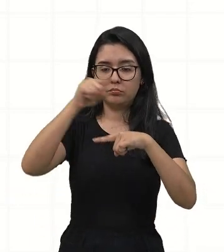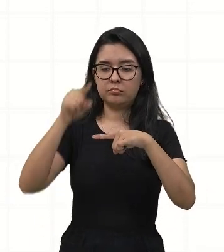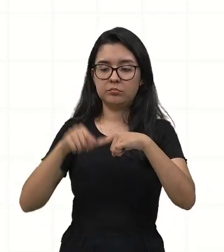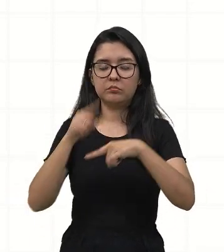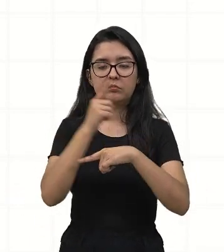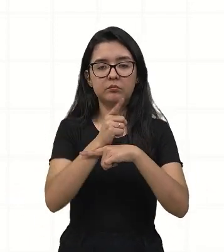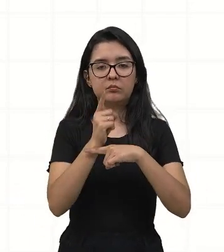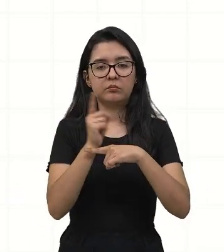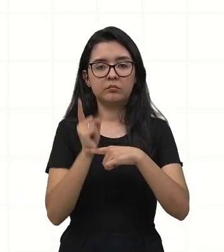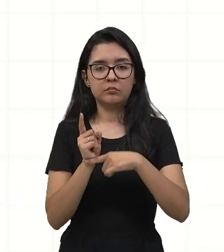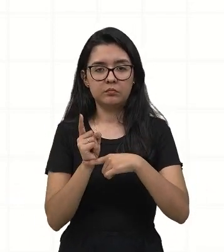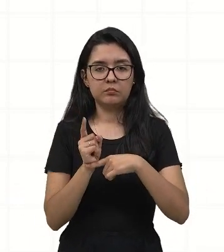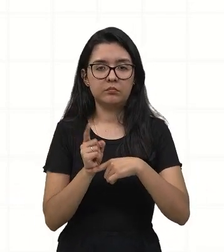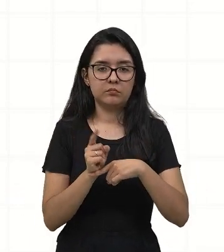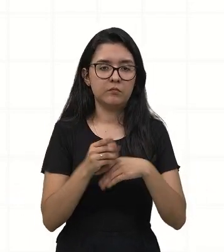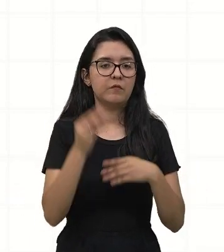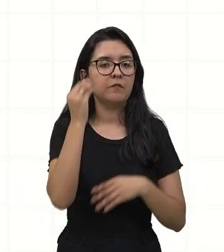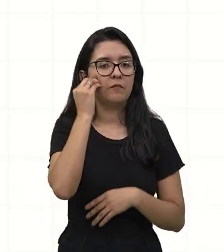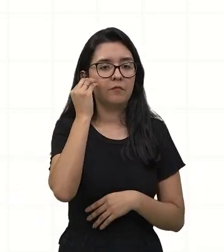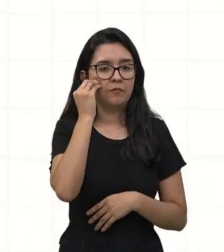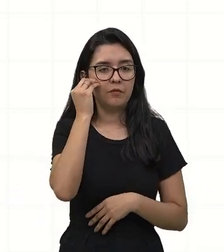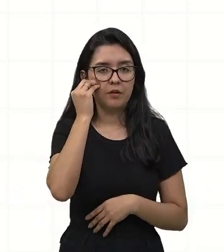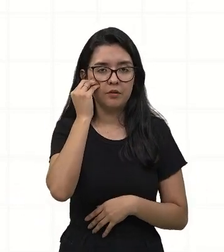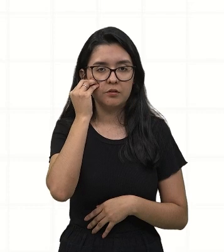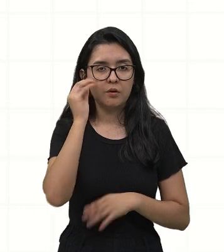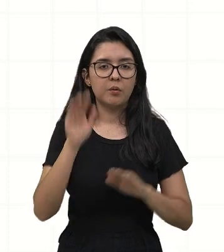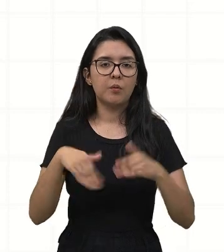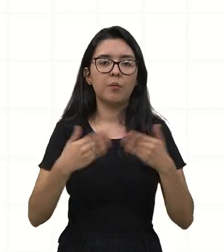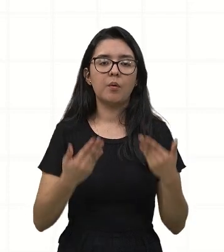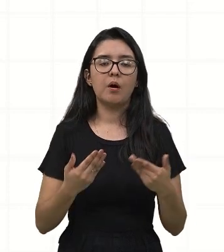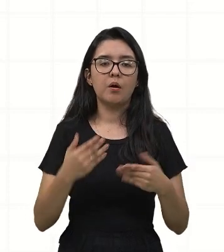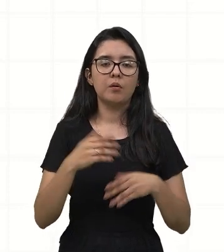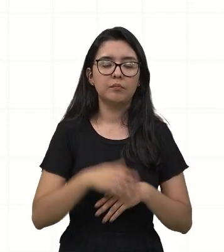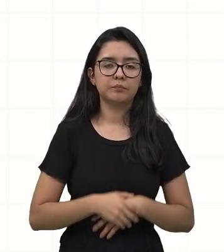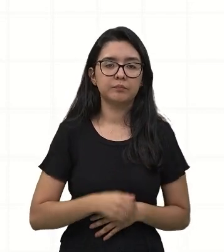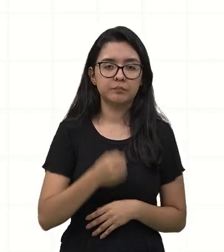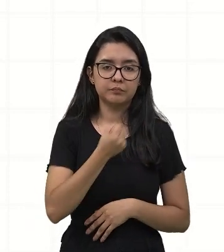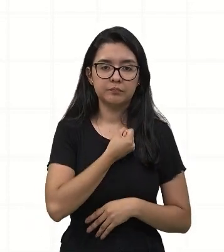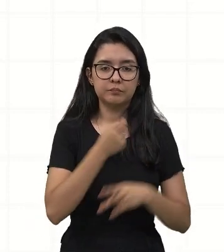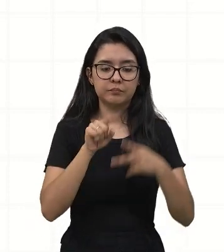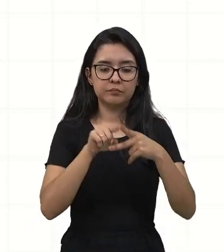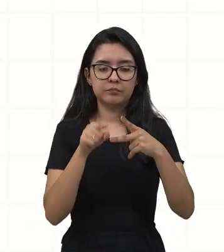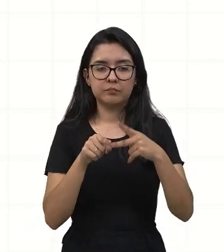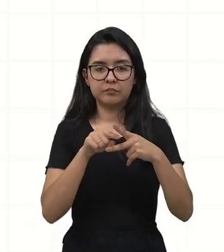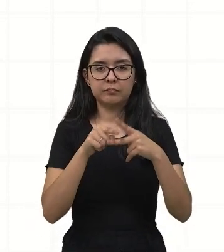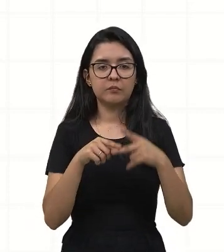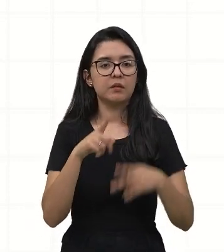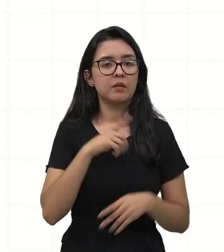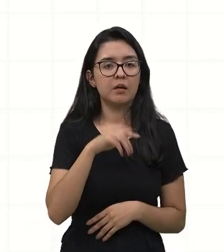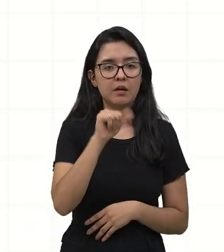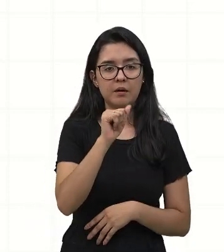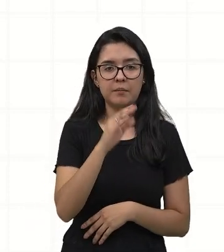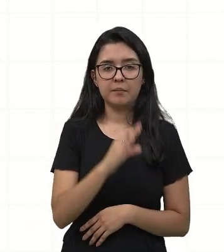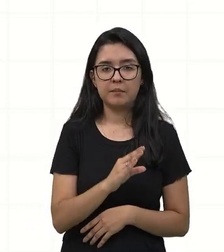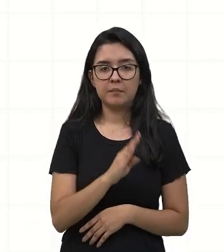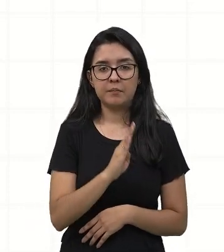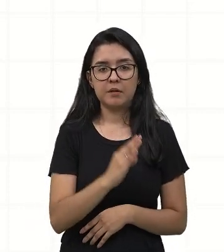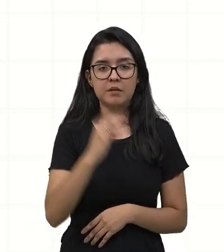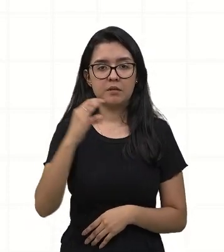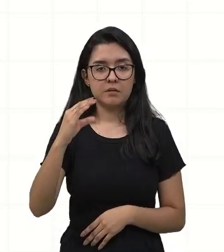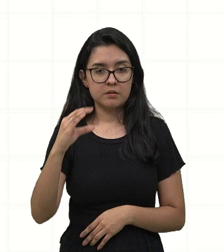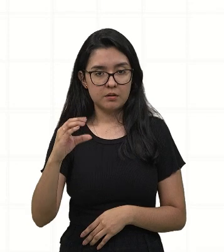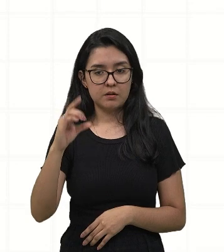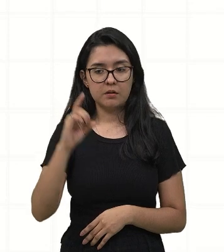obtenha a medida da abertura dos ângulos a seguir. Pessoal, temos aqui a letra A, B, C, D, temos aqui alguns ângulos. O professor vai